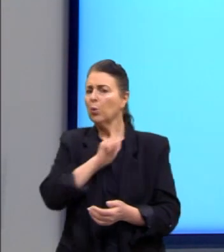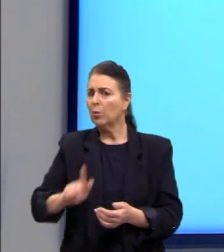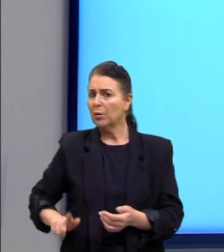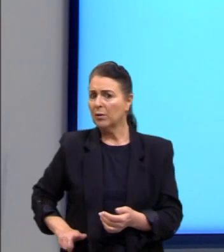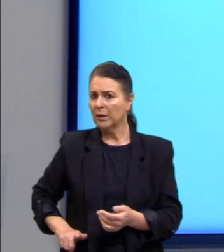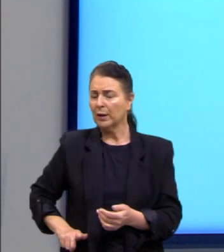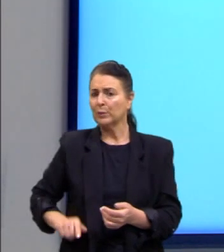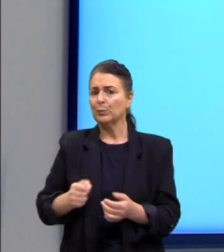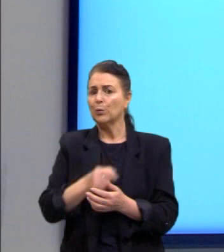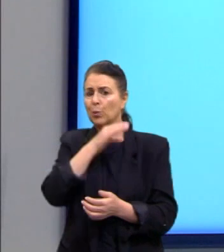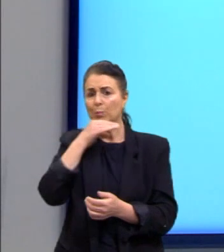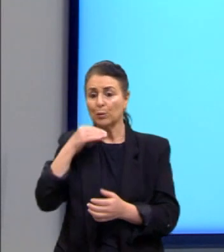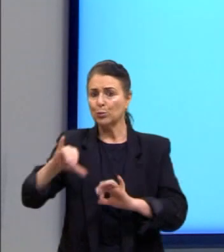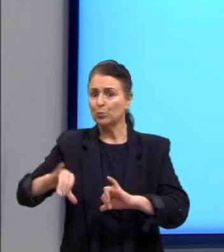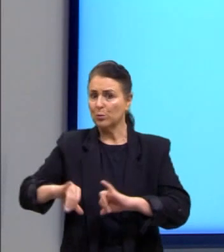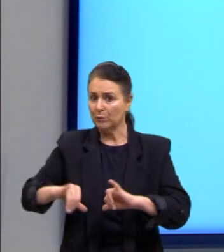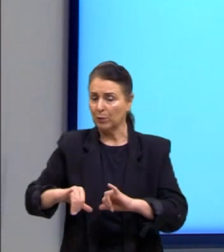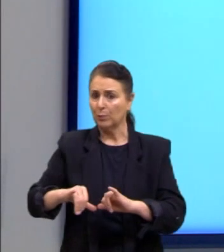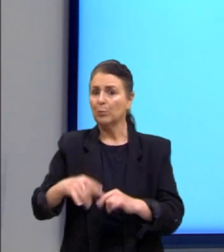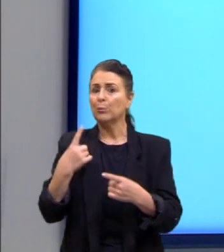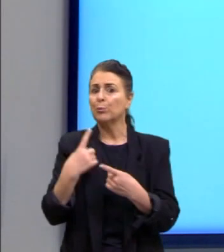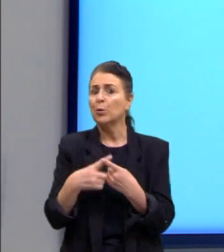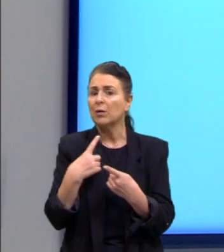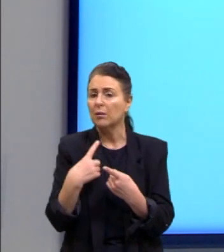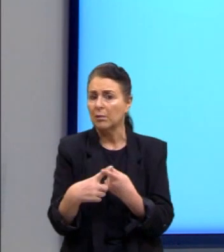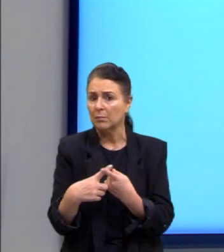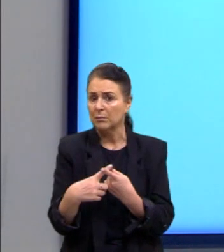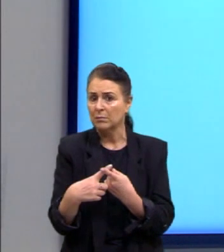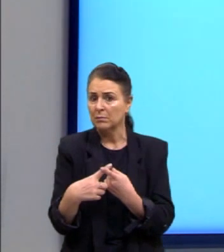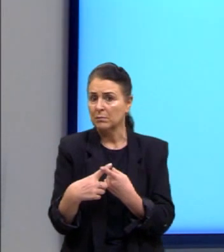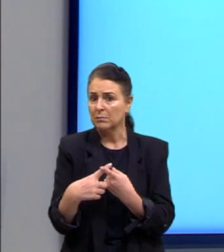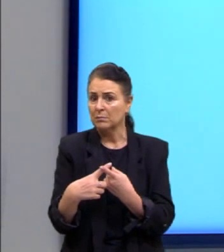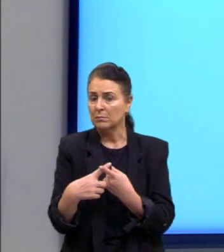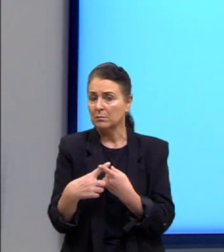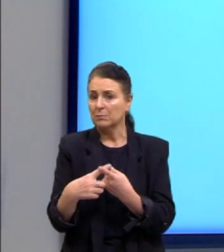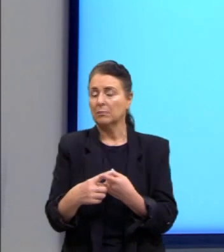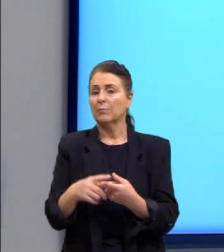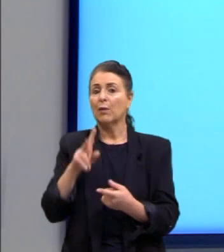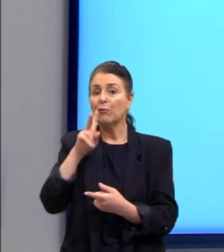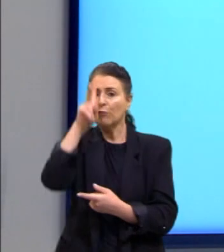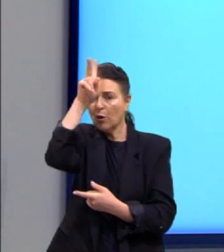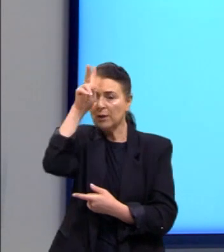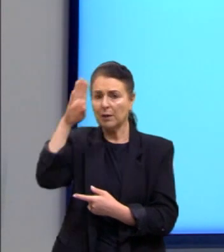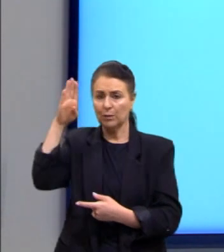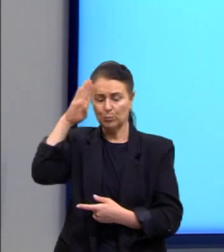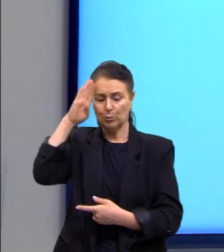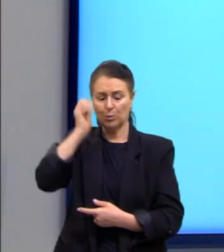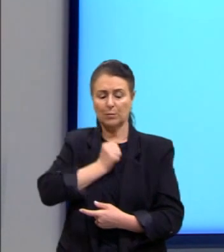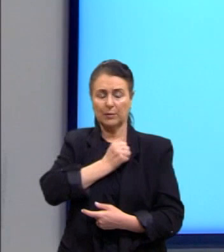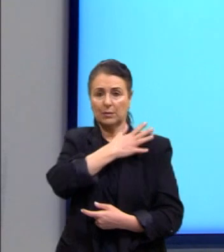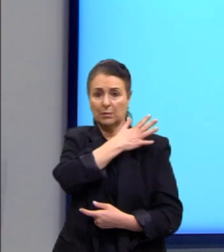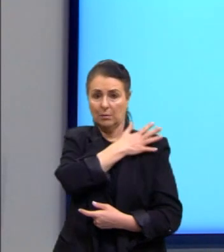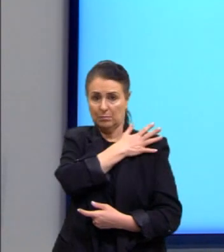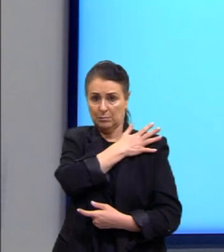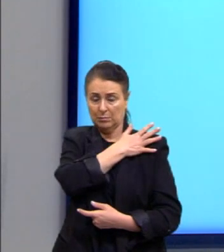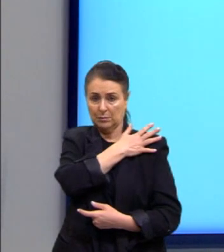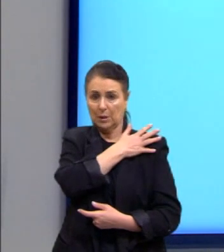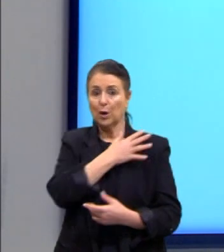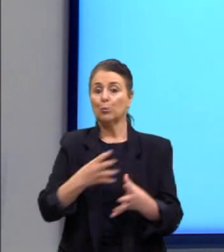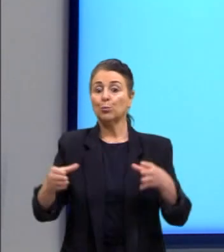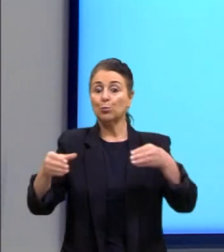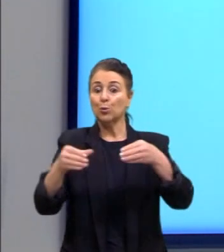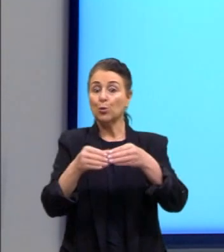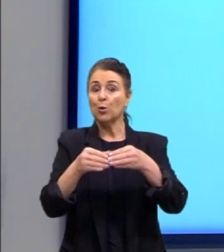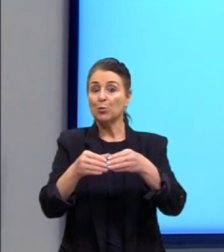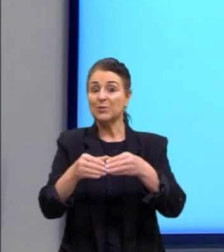Cuba pode ser assinalar corretamente a forças militares formadas por Mercenários